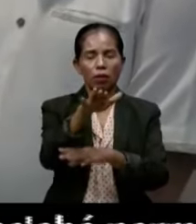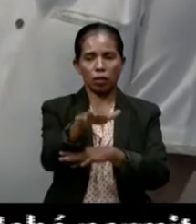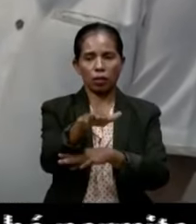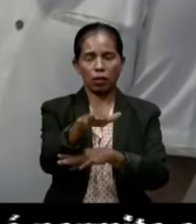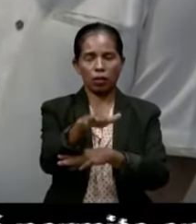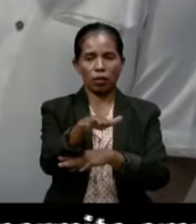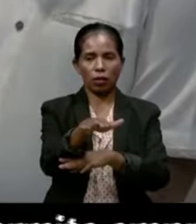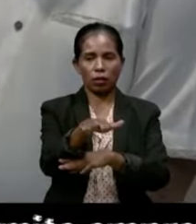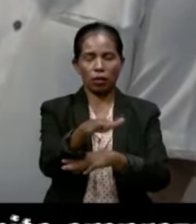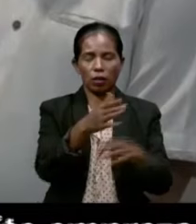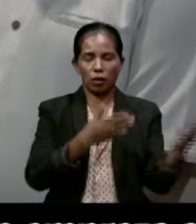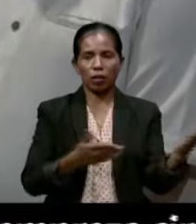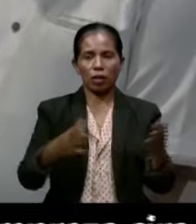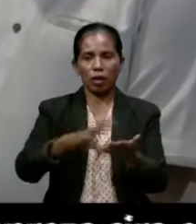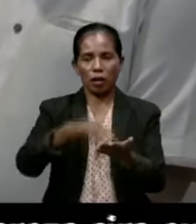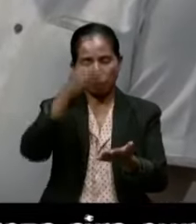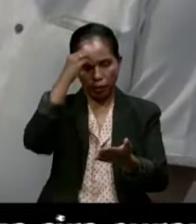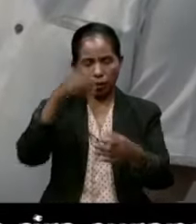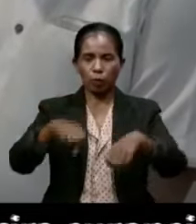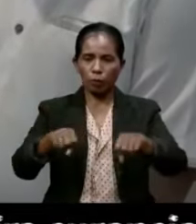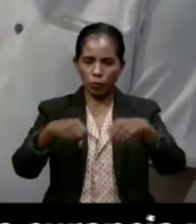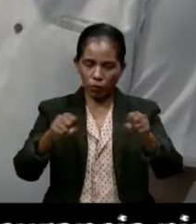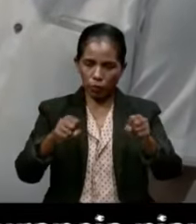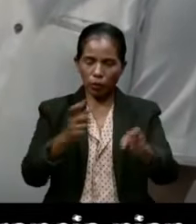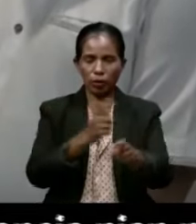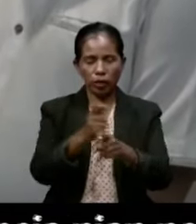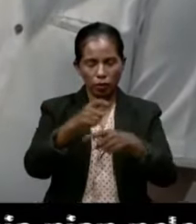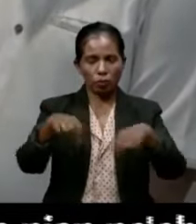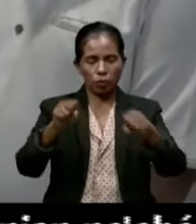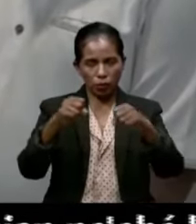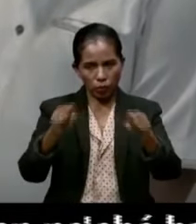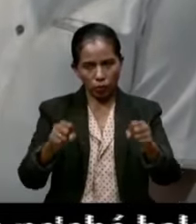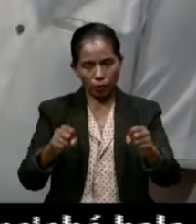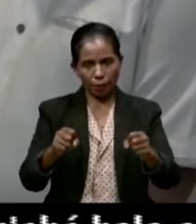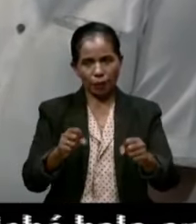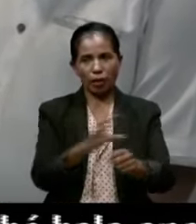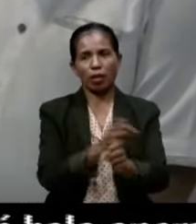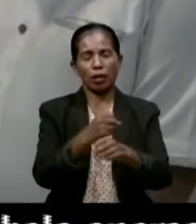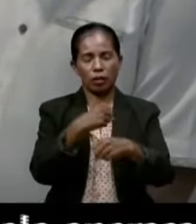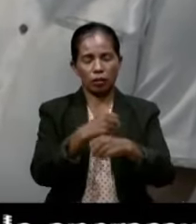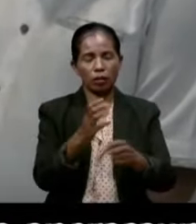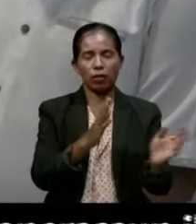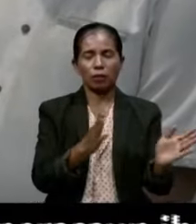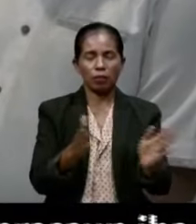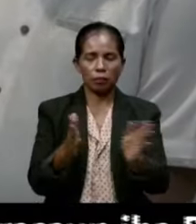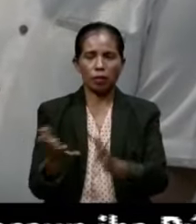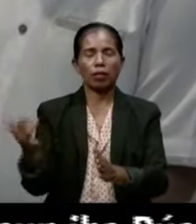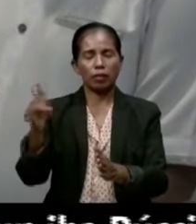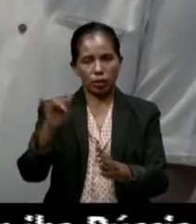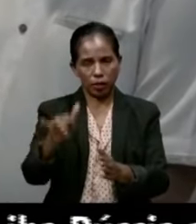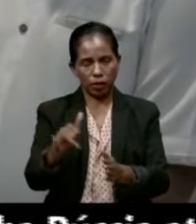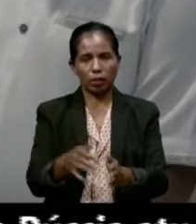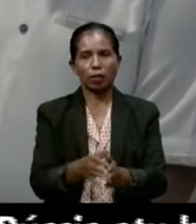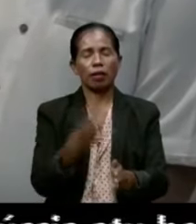o aprende motor hena ba halu ba tsirne otra rumane atrapaya itu an sirne preparação sira nebe husumos tanem